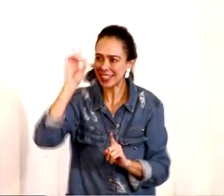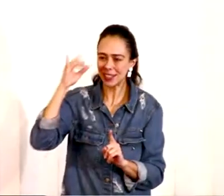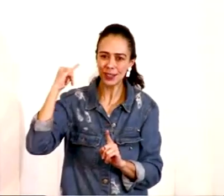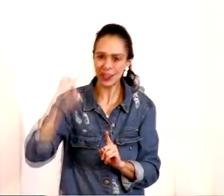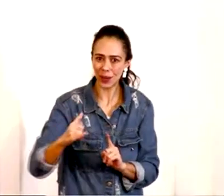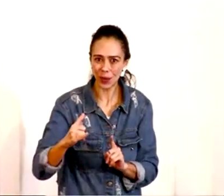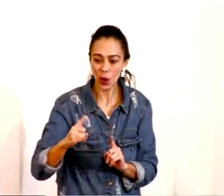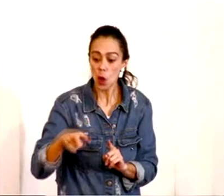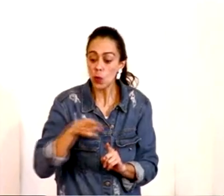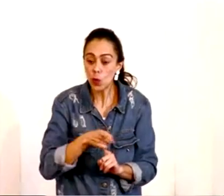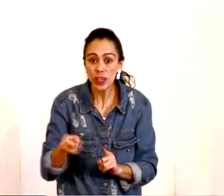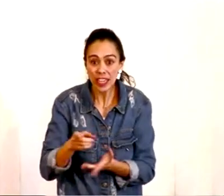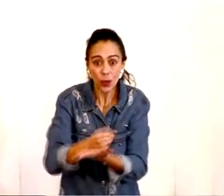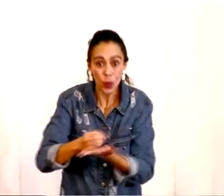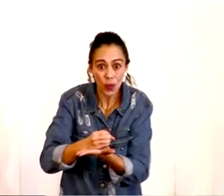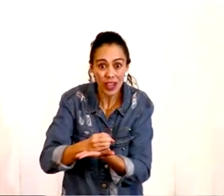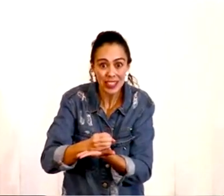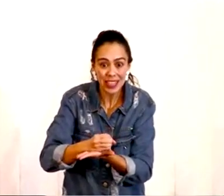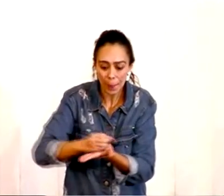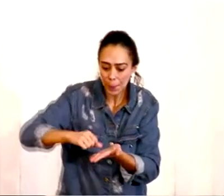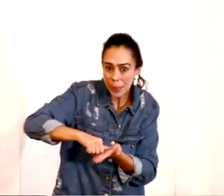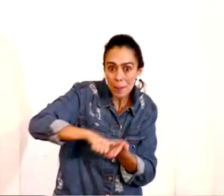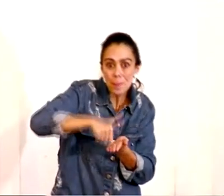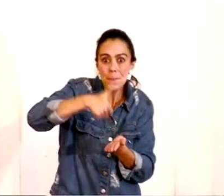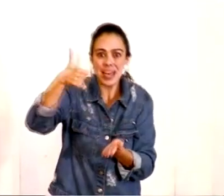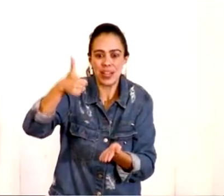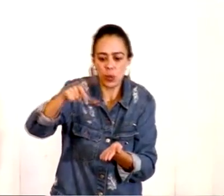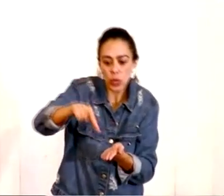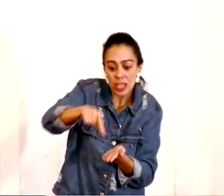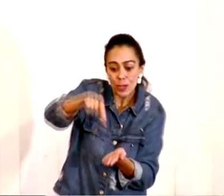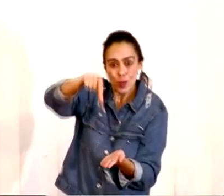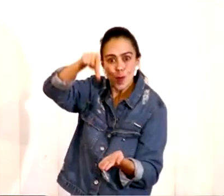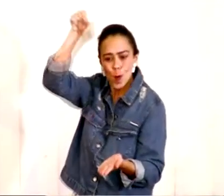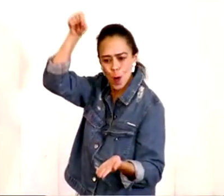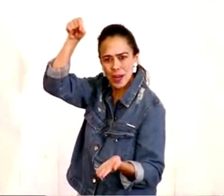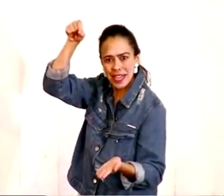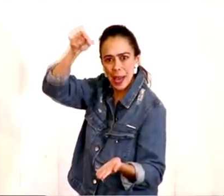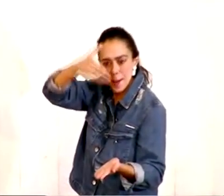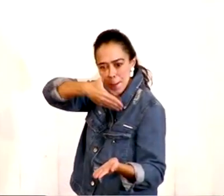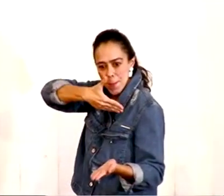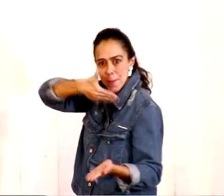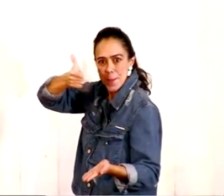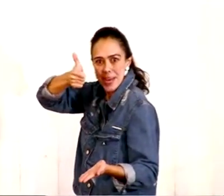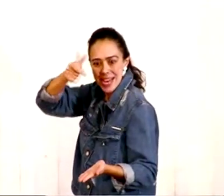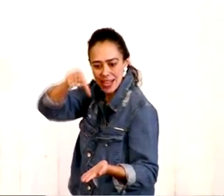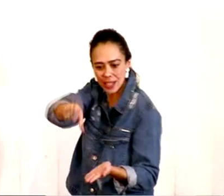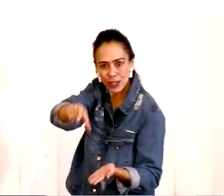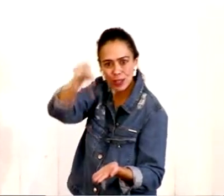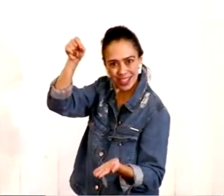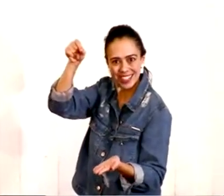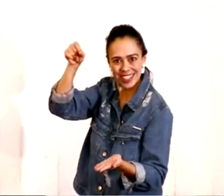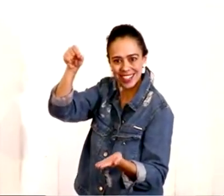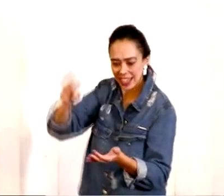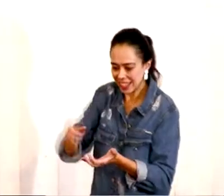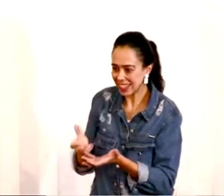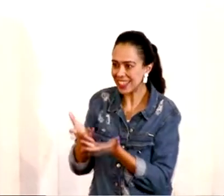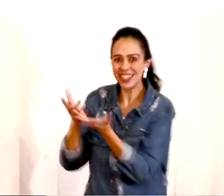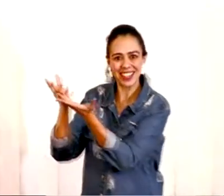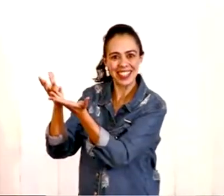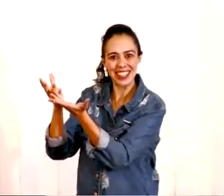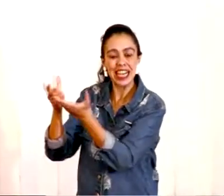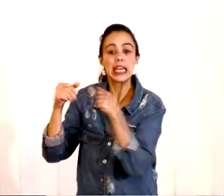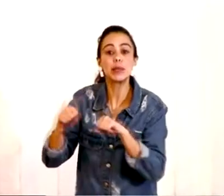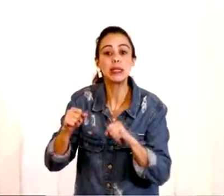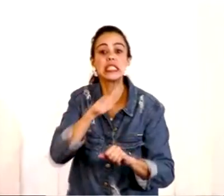dar o primeiro do rebanho. E não só, mas também tem que dar e oferecer a gordura